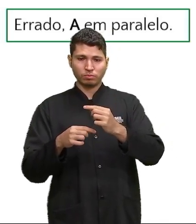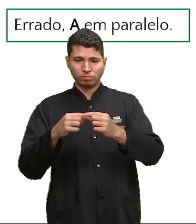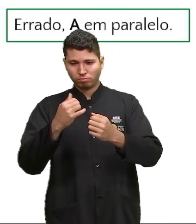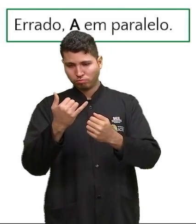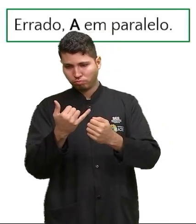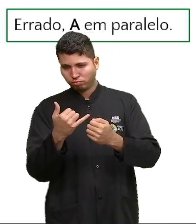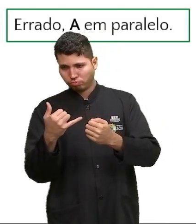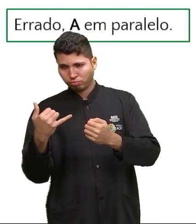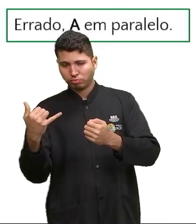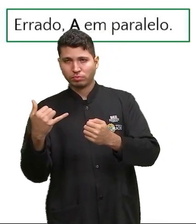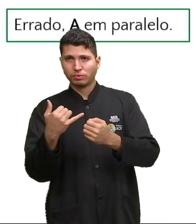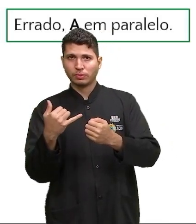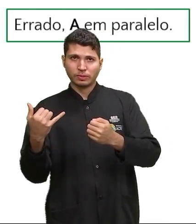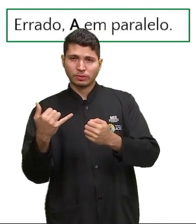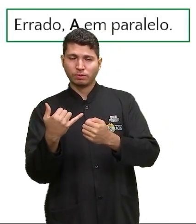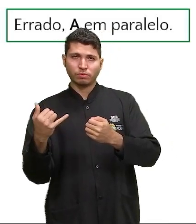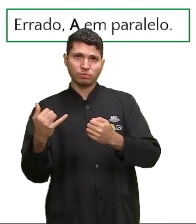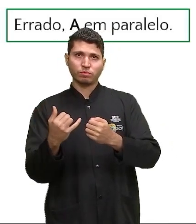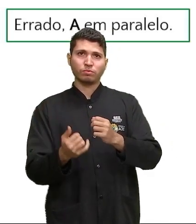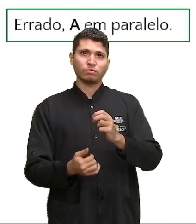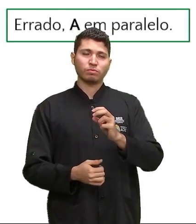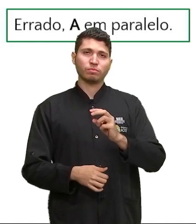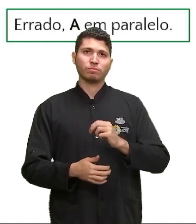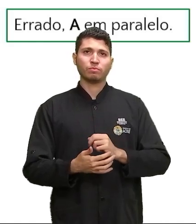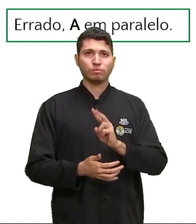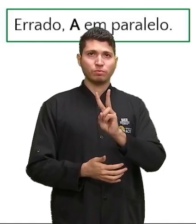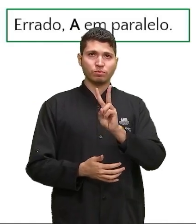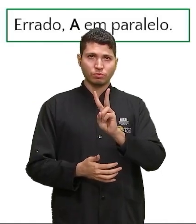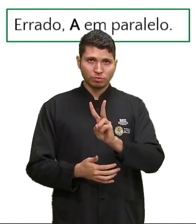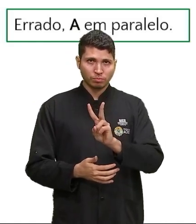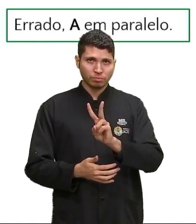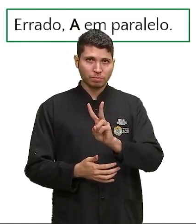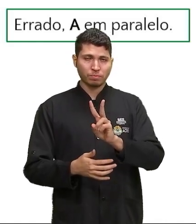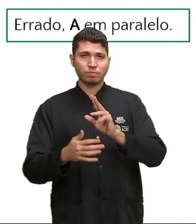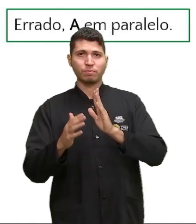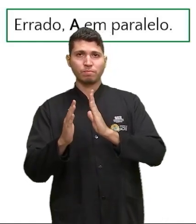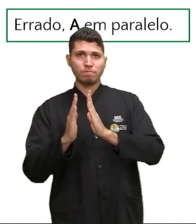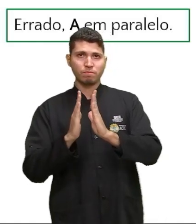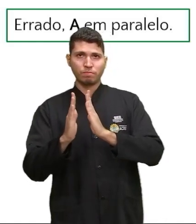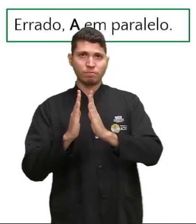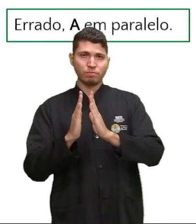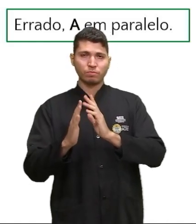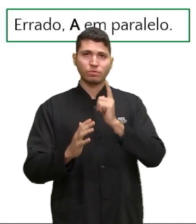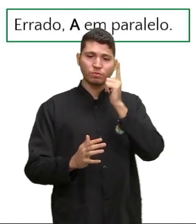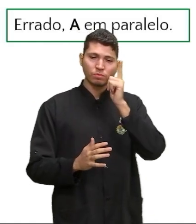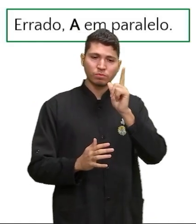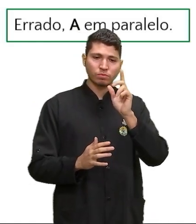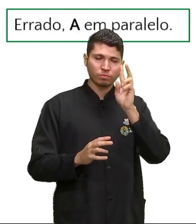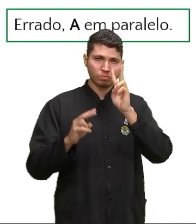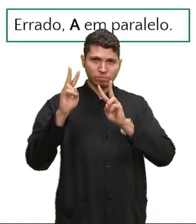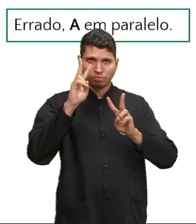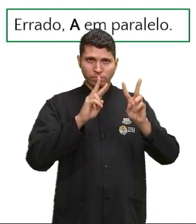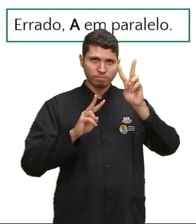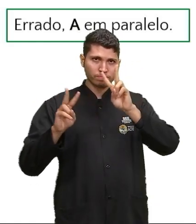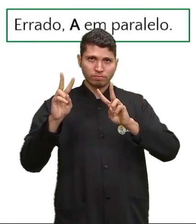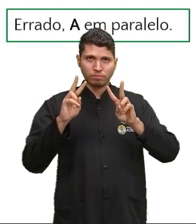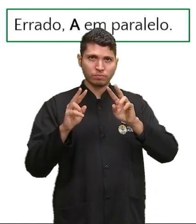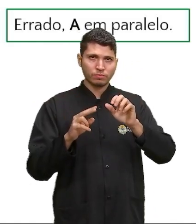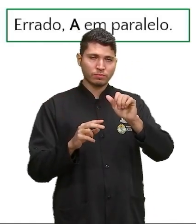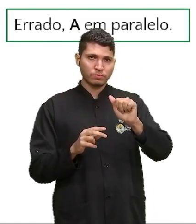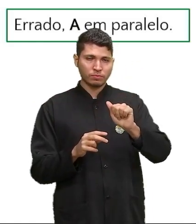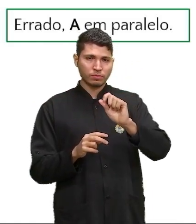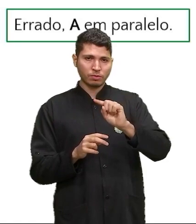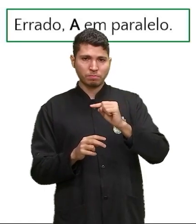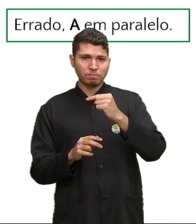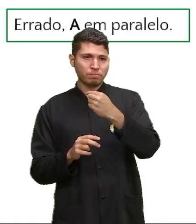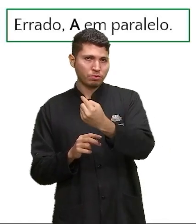legal. O voltímetro em paralelo. Aqui a gente consegue ver que esse amperímetro ele está pós as